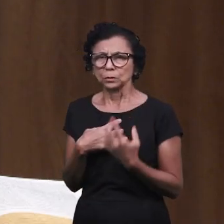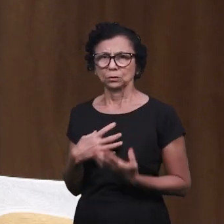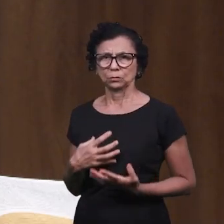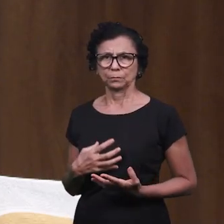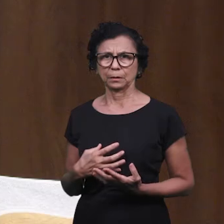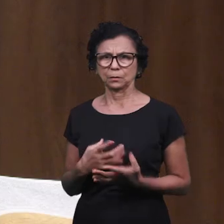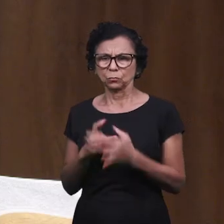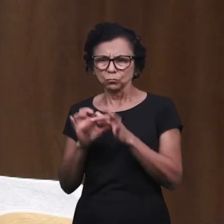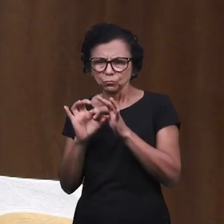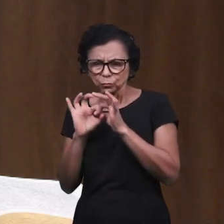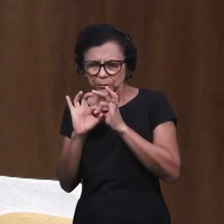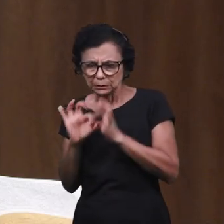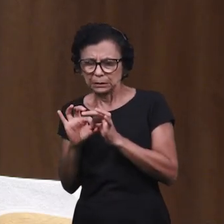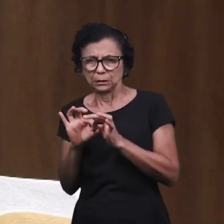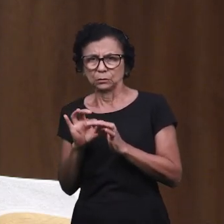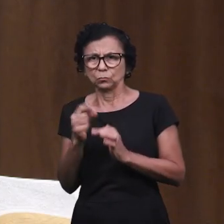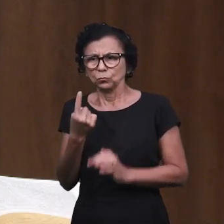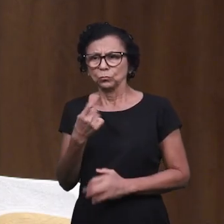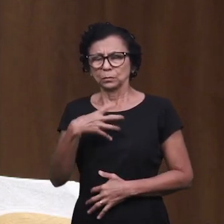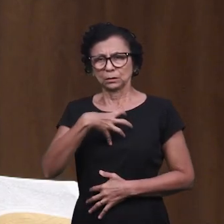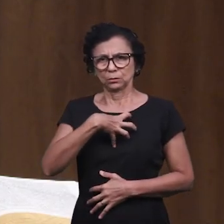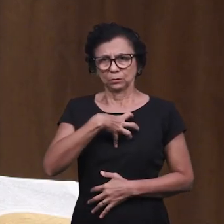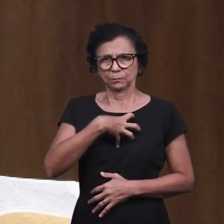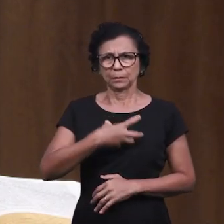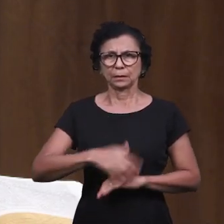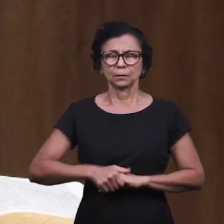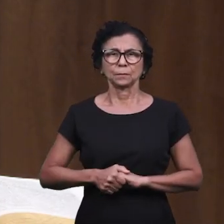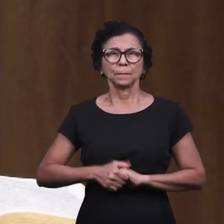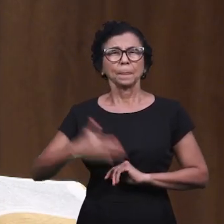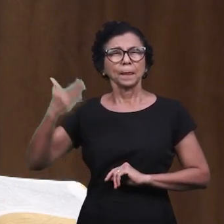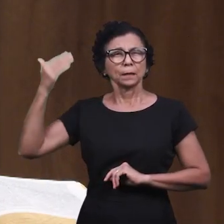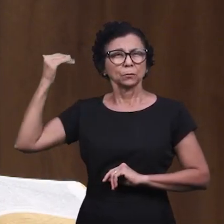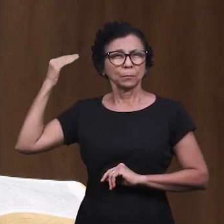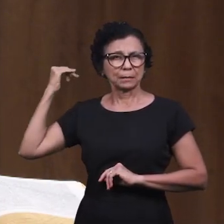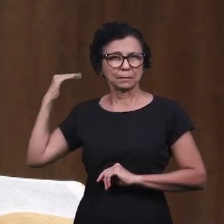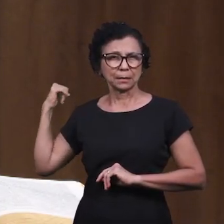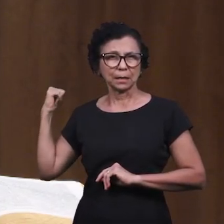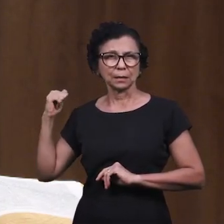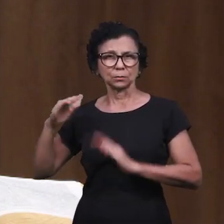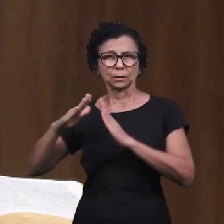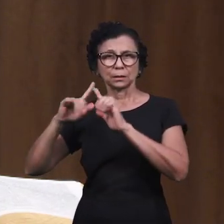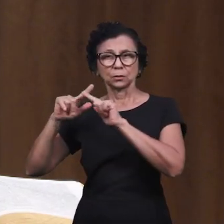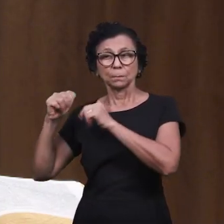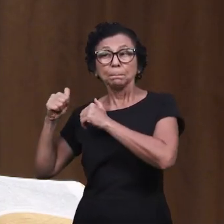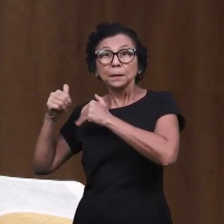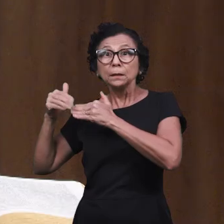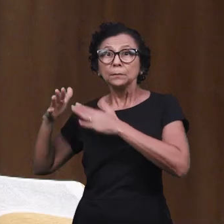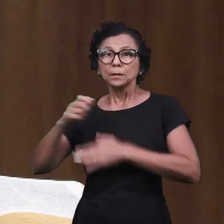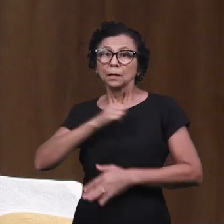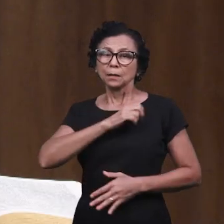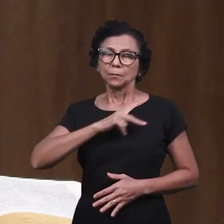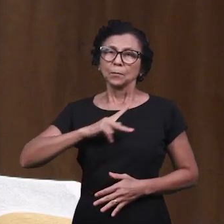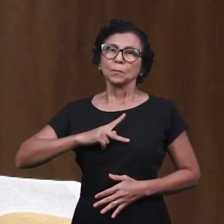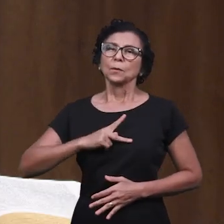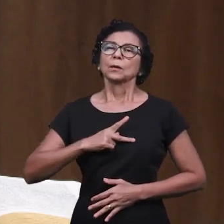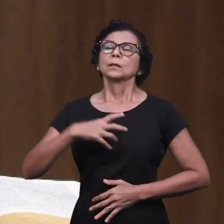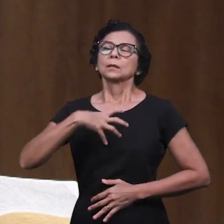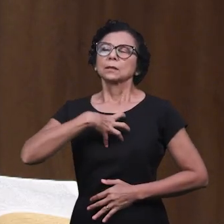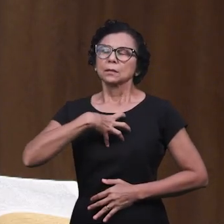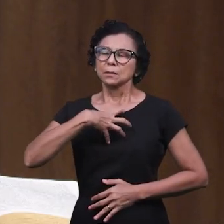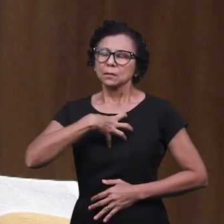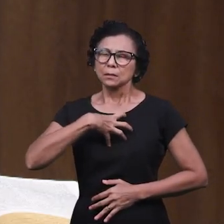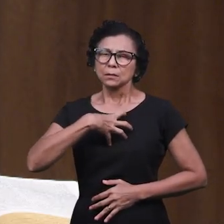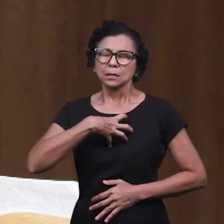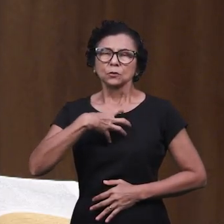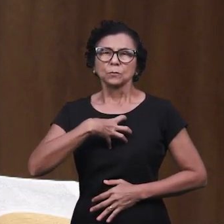ter um só sentimento. Né? Na época dos apóstolos, na igreja primitiva, havia esse sentimento único, ou seja, a